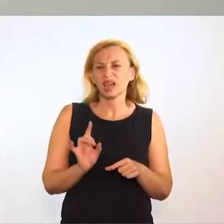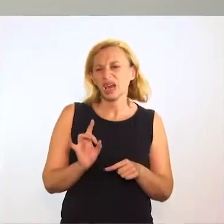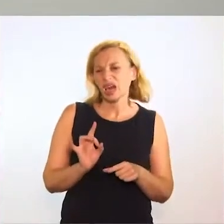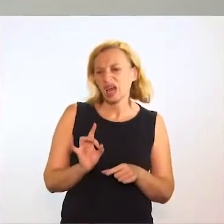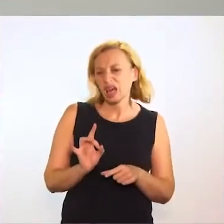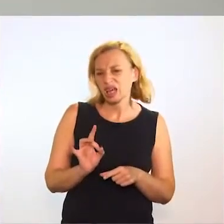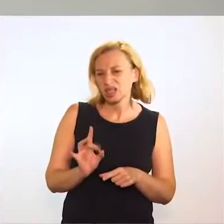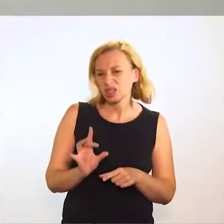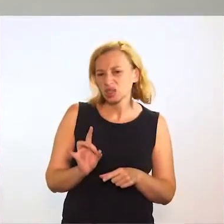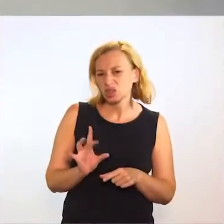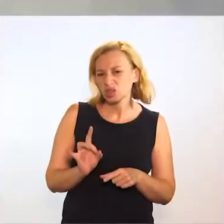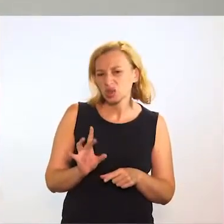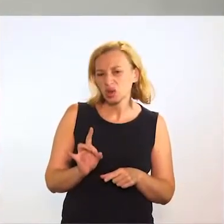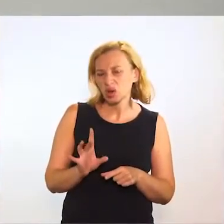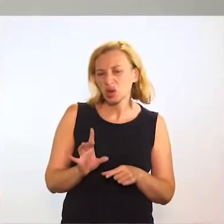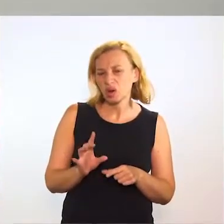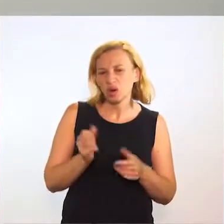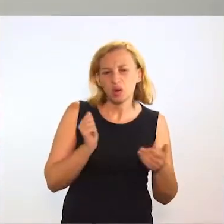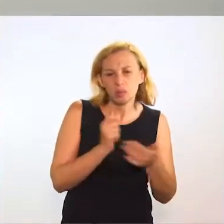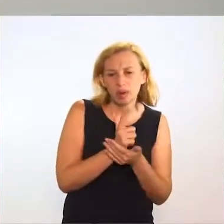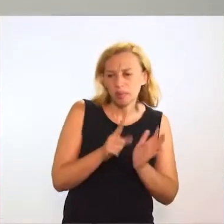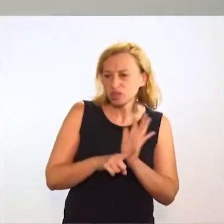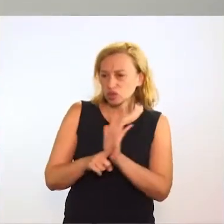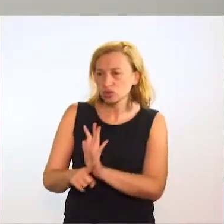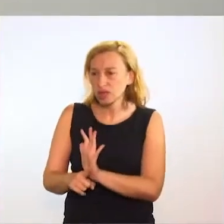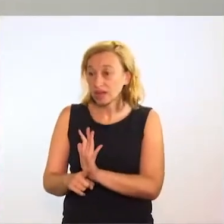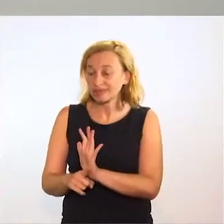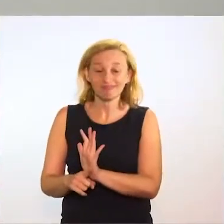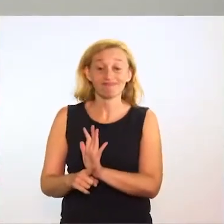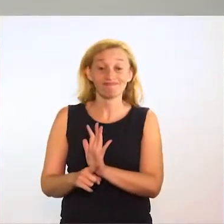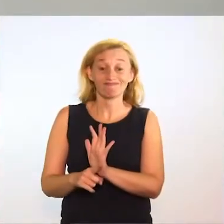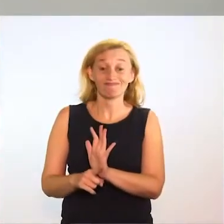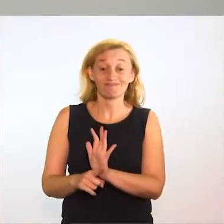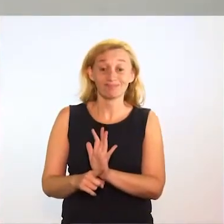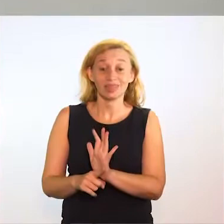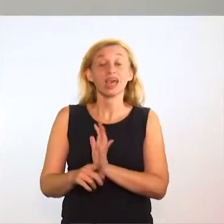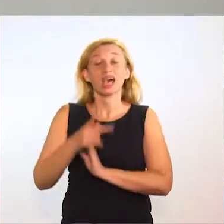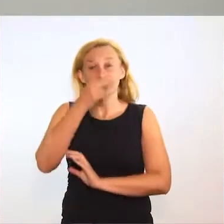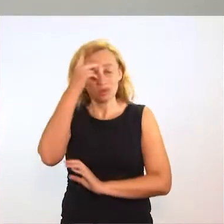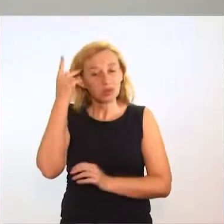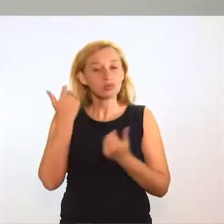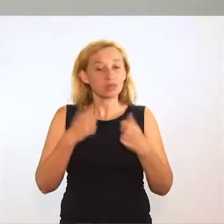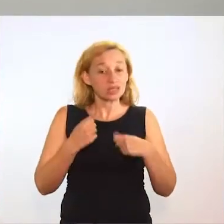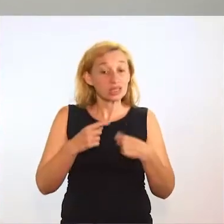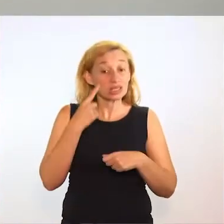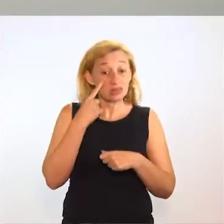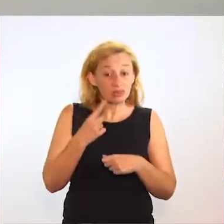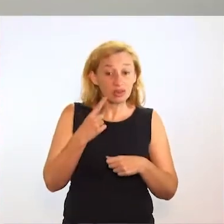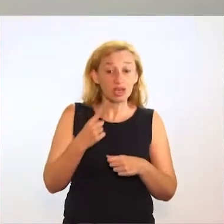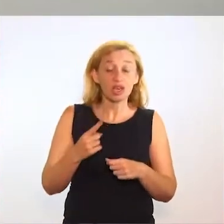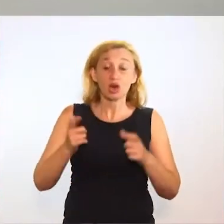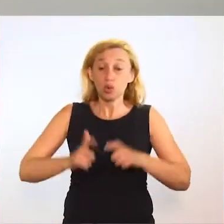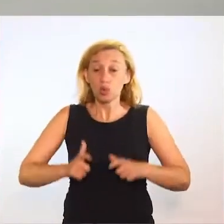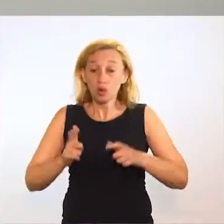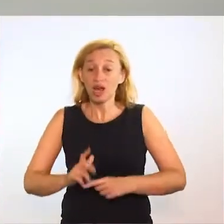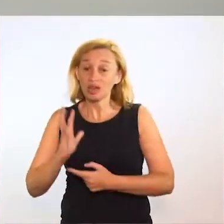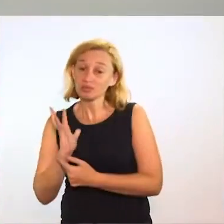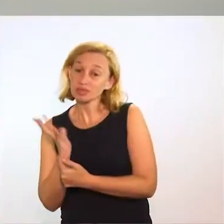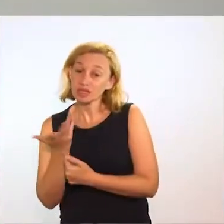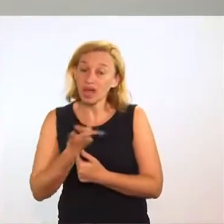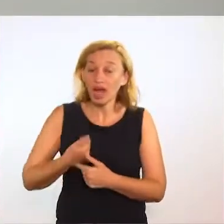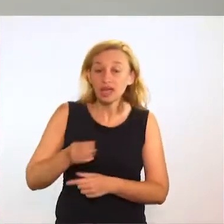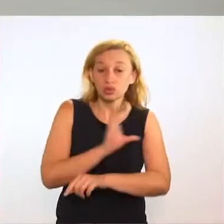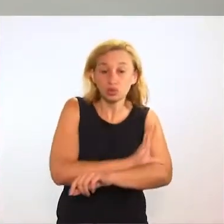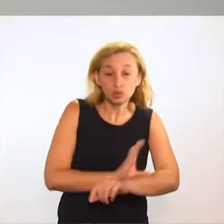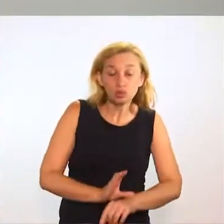As pessoas dizem, mas é só um artesanatozinho, vou comprar para ajudar. E a gente quer que o artesanato ocupe esse local, mas esse lugar de cultura, de arte,